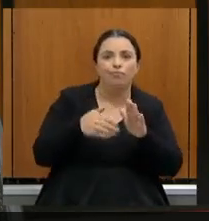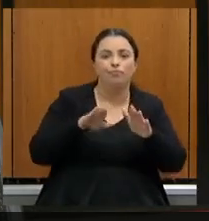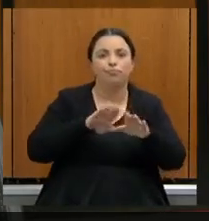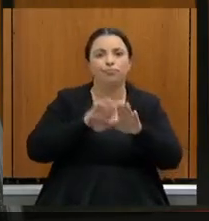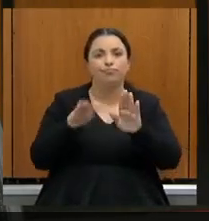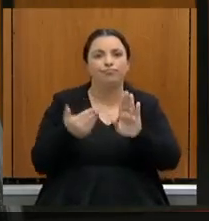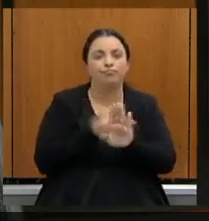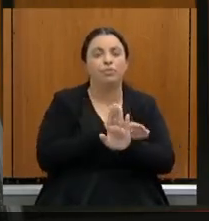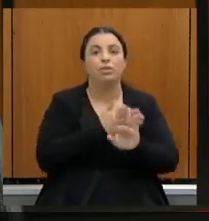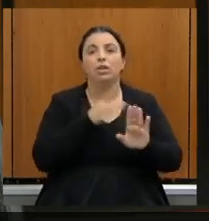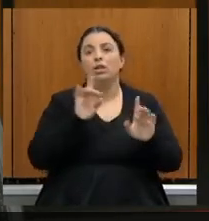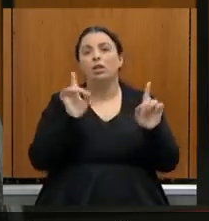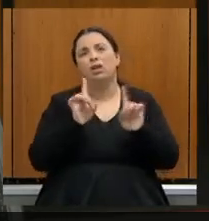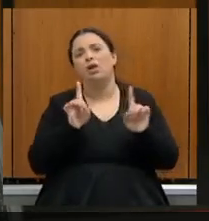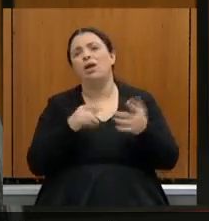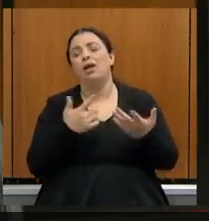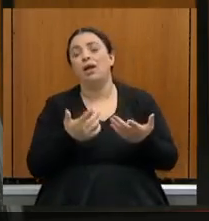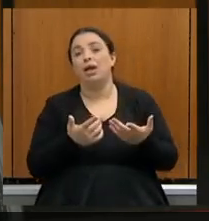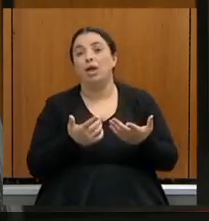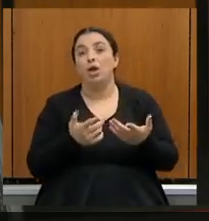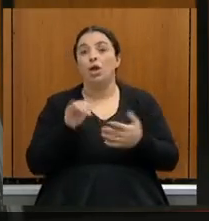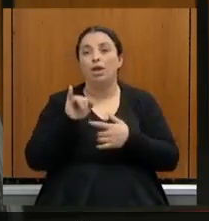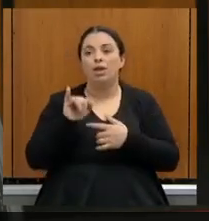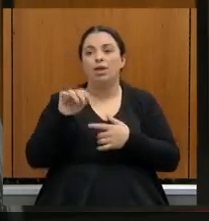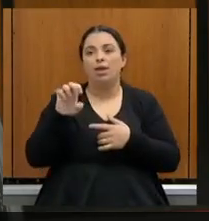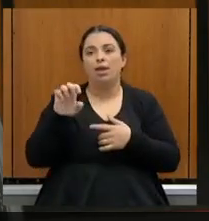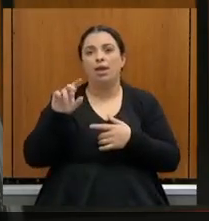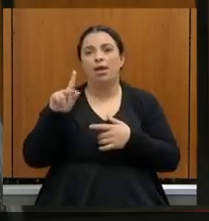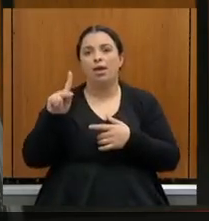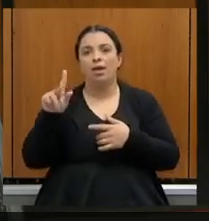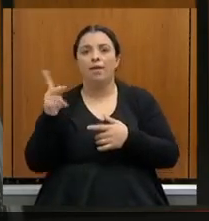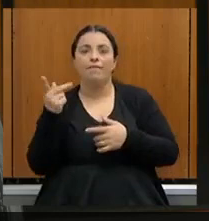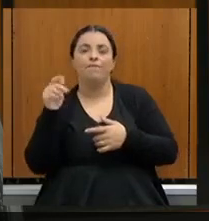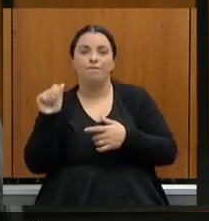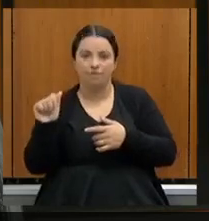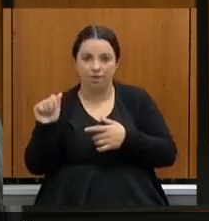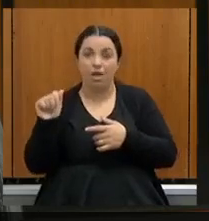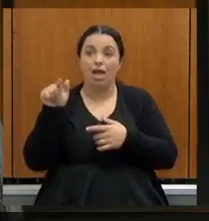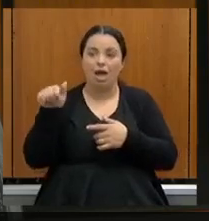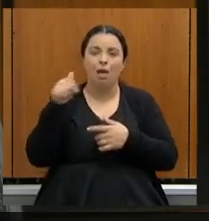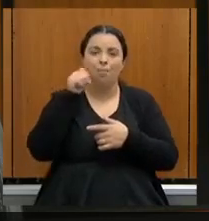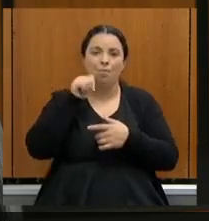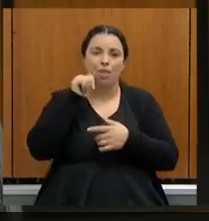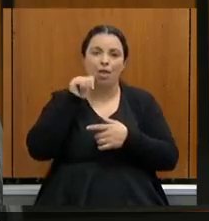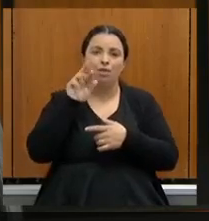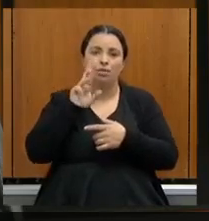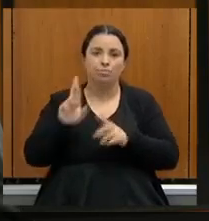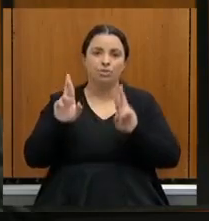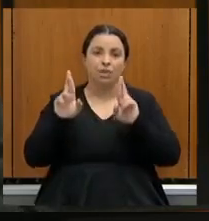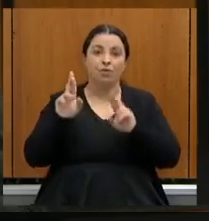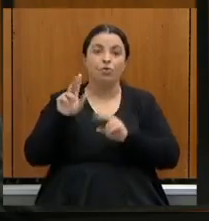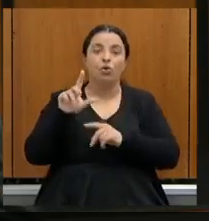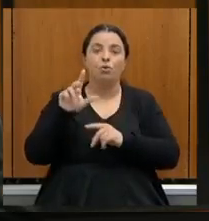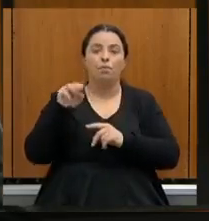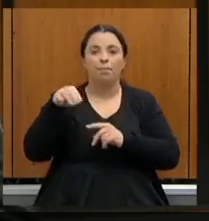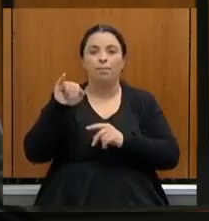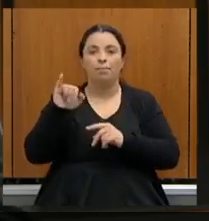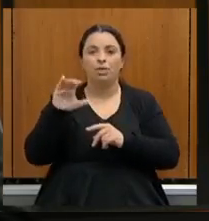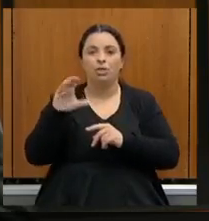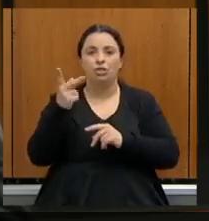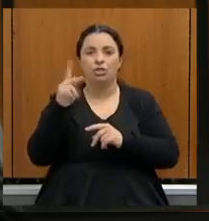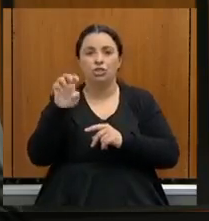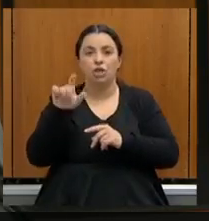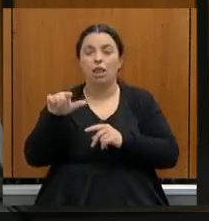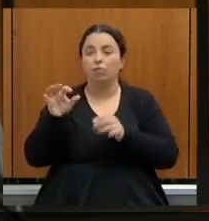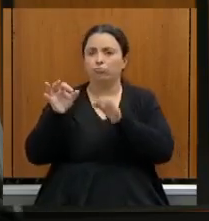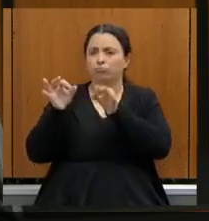a lisura do IEFA, da gestão da Michele, é perfeita, não existe isso, mas,